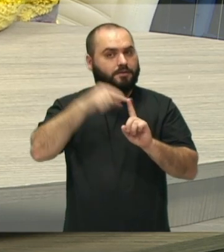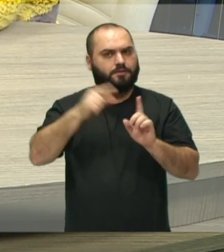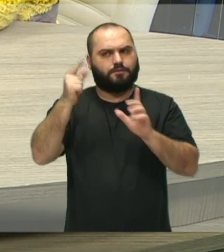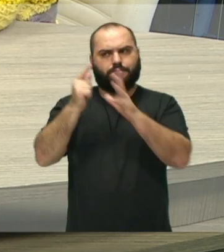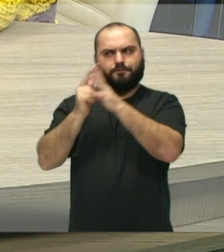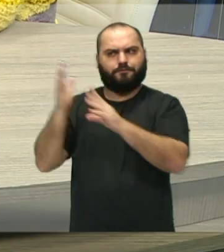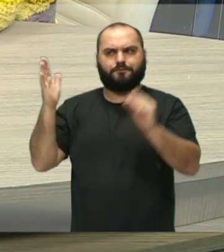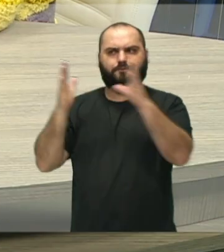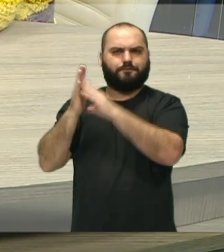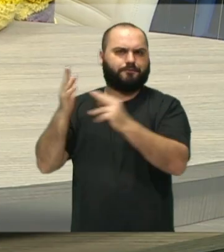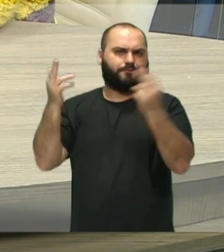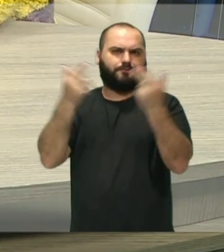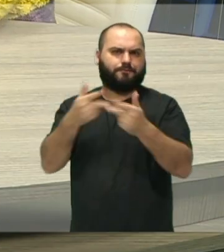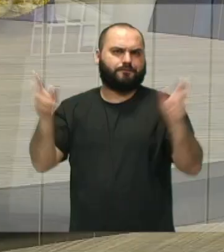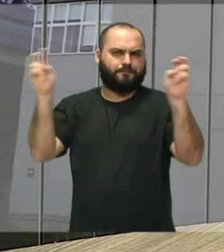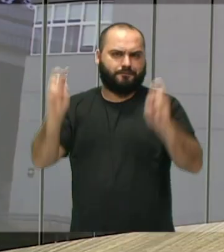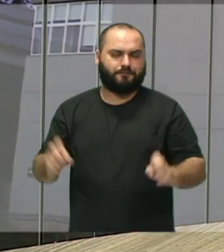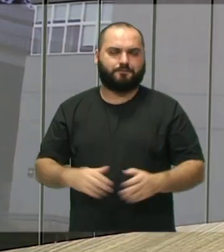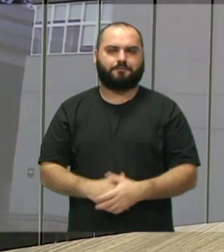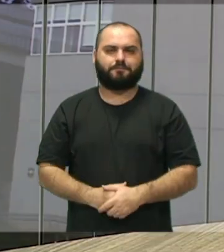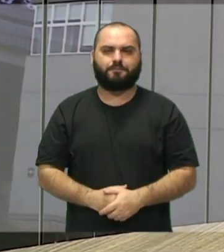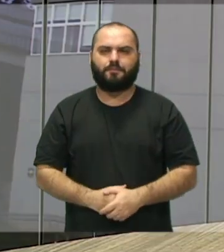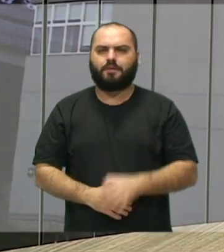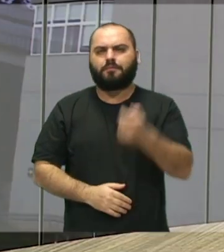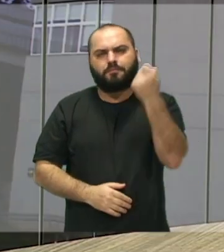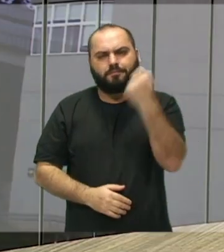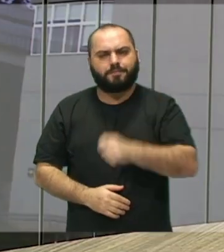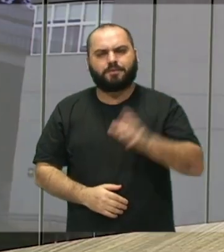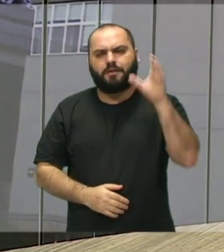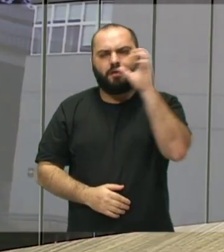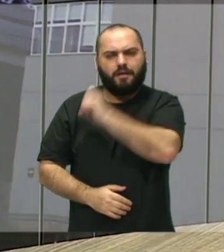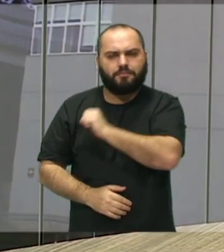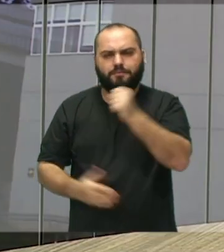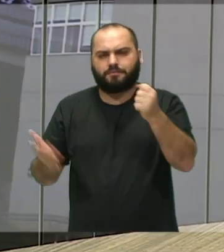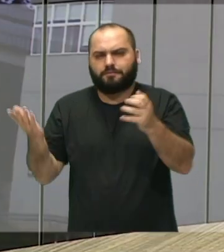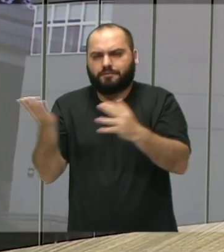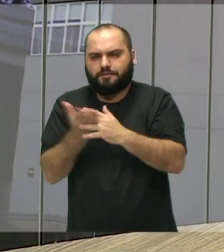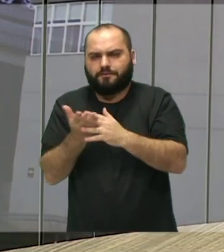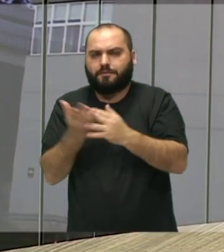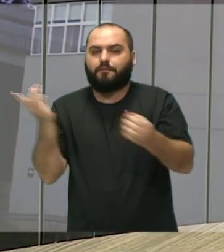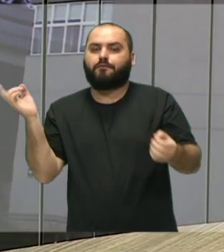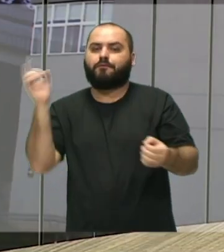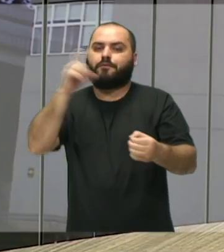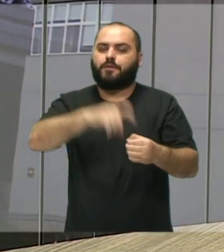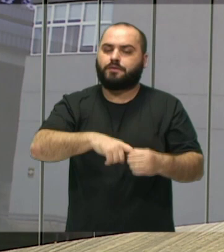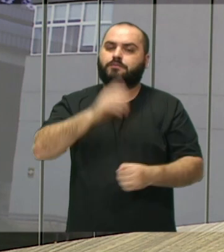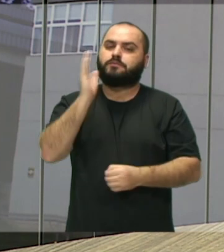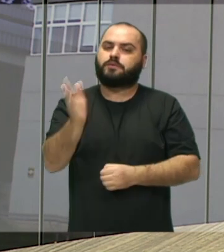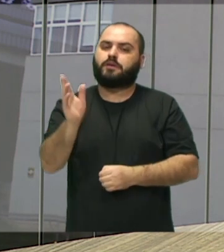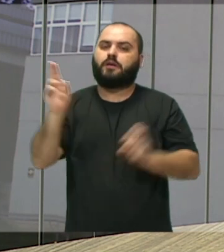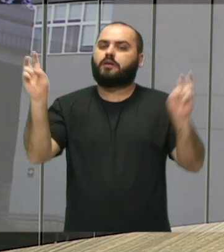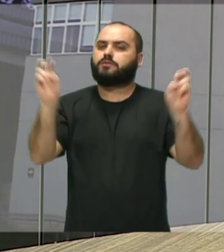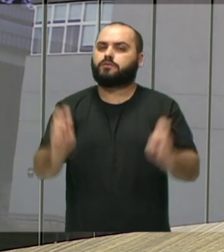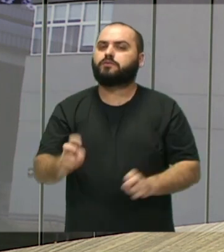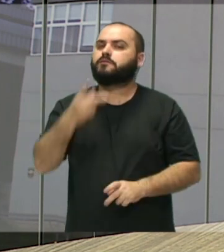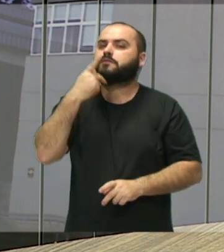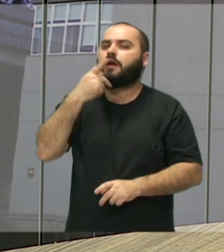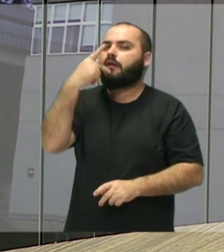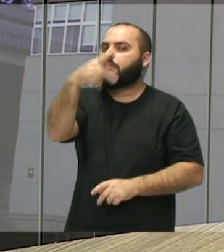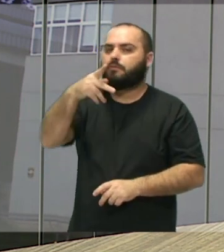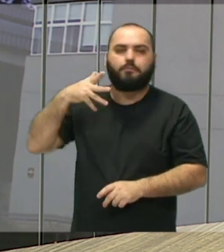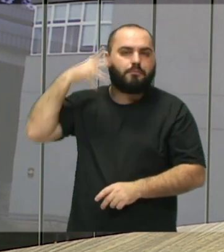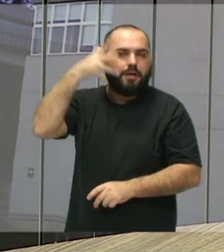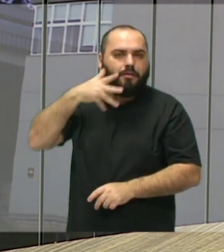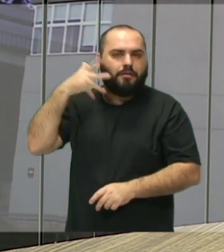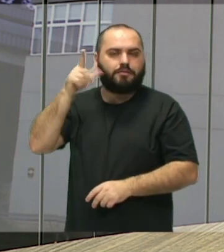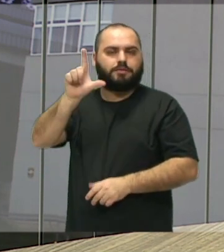mais. Samuel, a gente tem que fazer mais um pequeno intervalo. Na volta, a gente segue aqui falando a respeito desses workshops